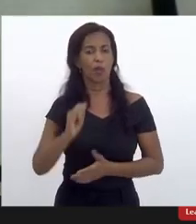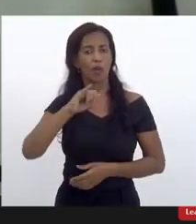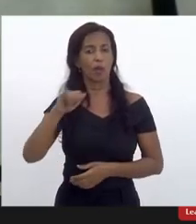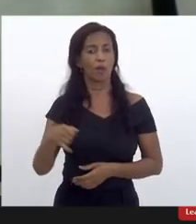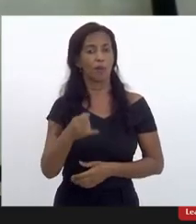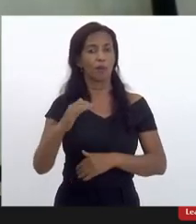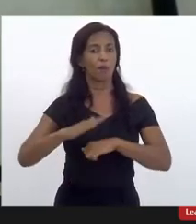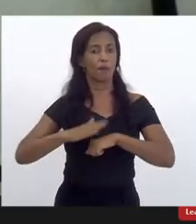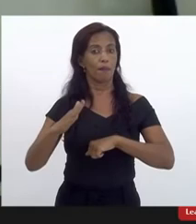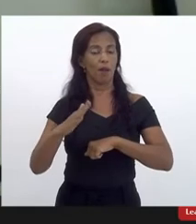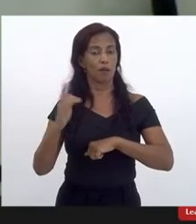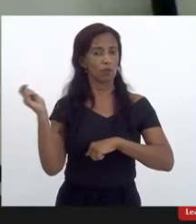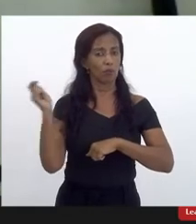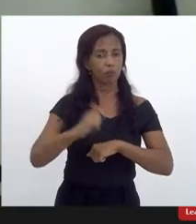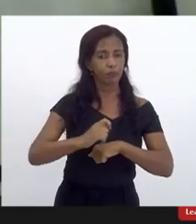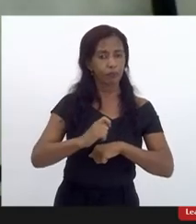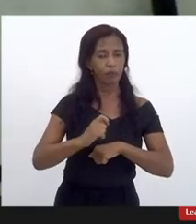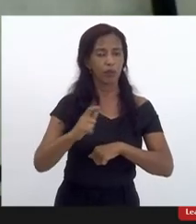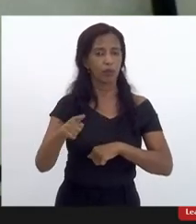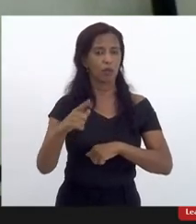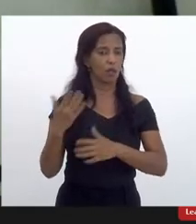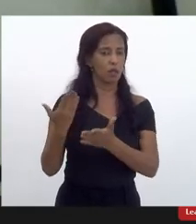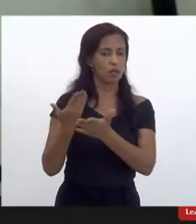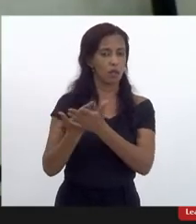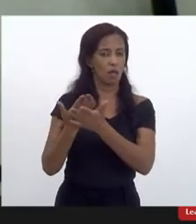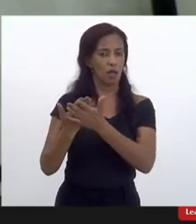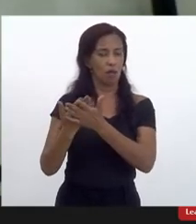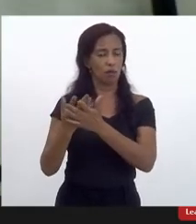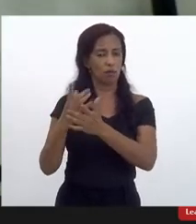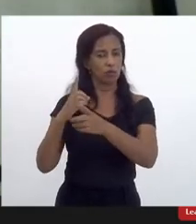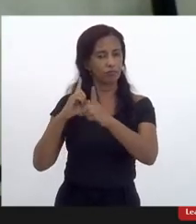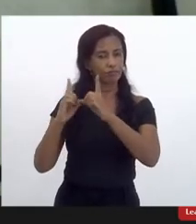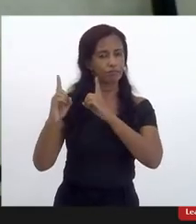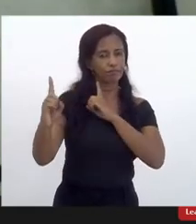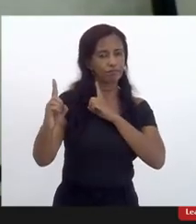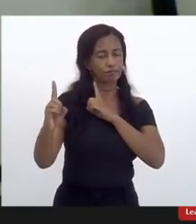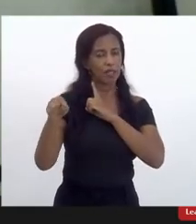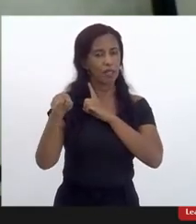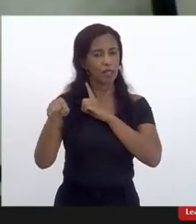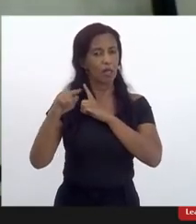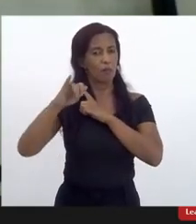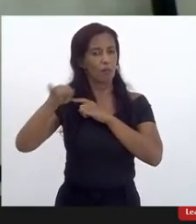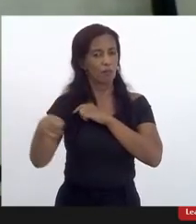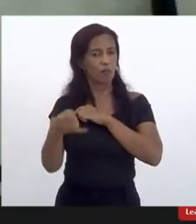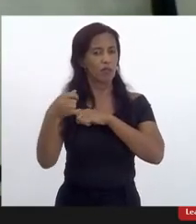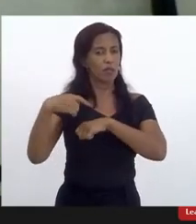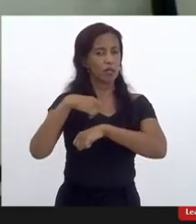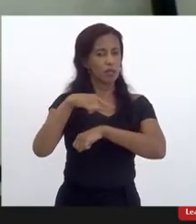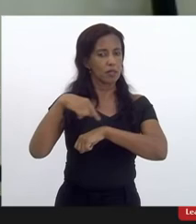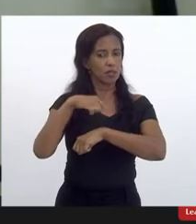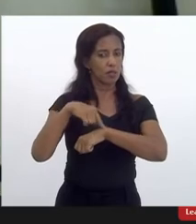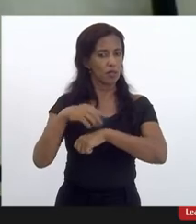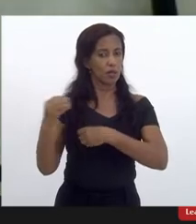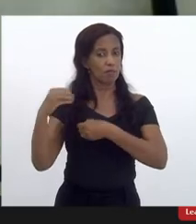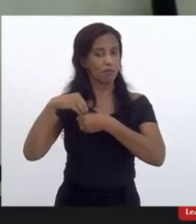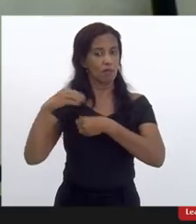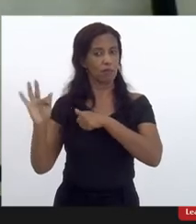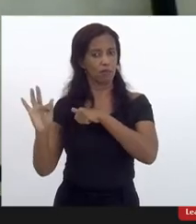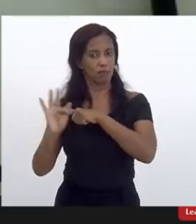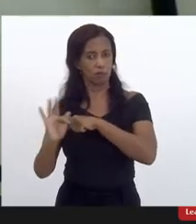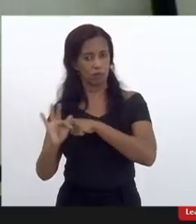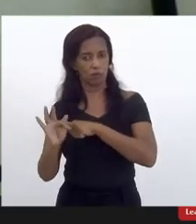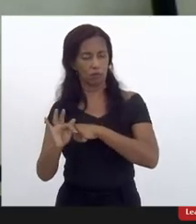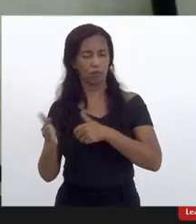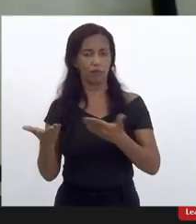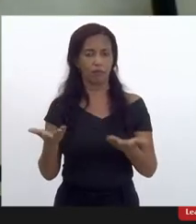aproveitar o máximo possível das aulas remotas e utilizar essa carga horária dentro das disciplinas técnicas.